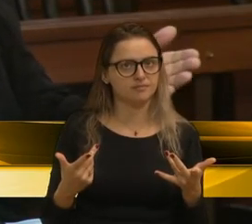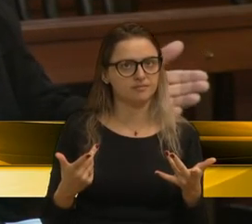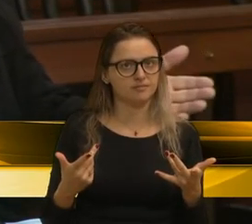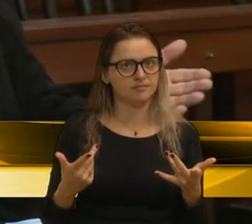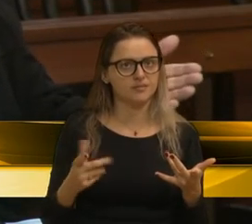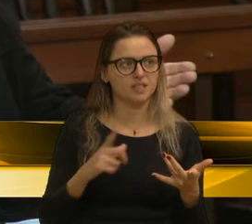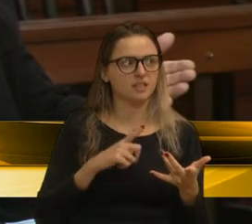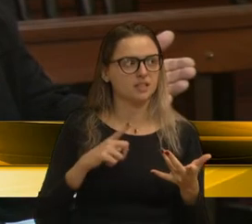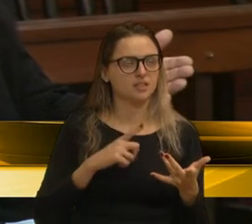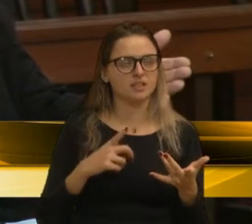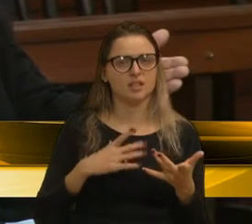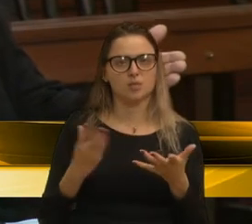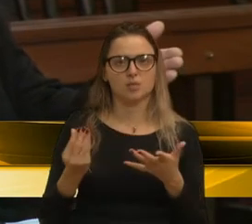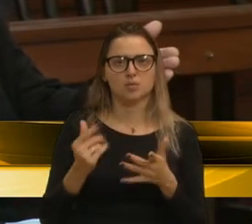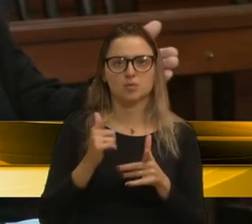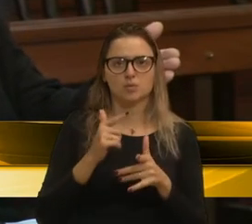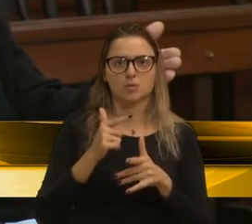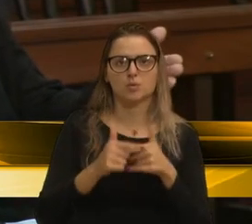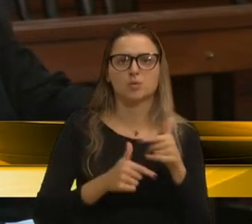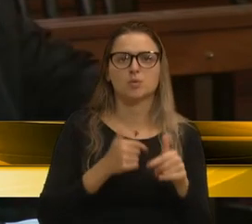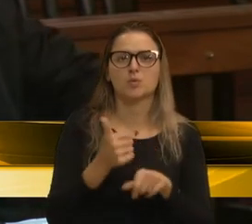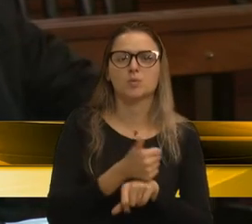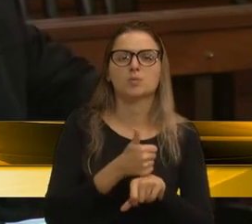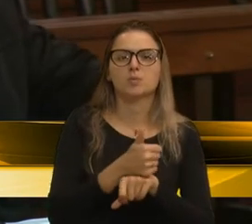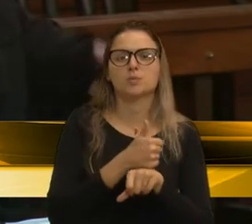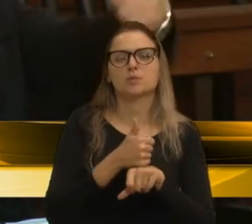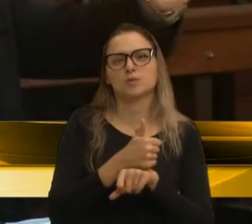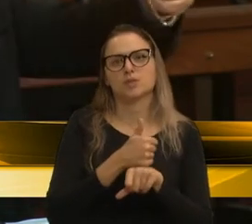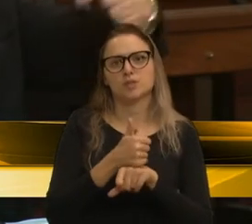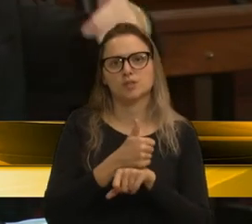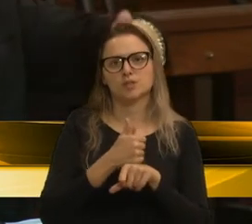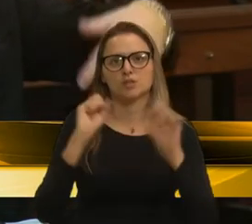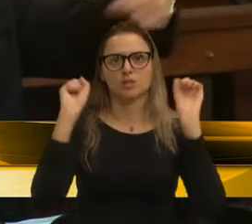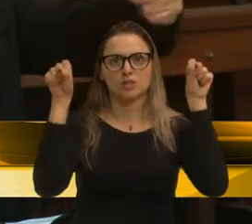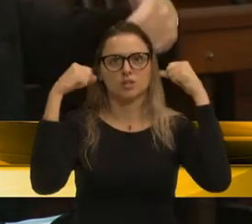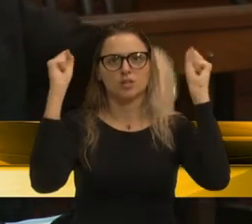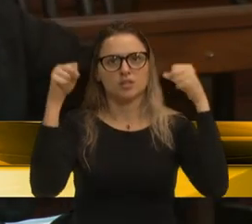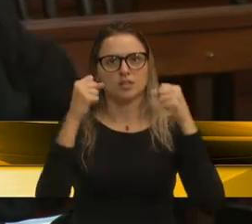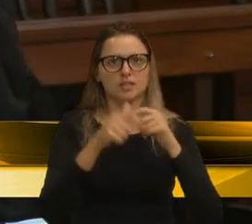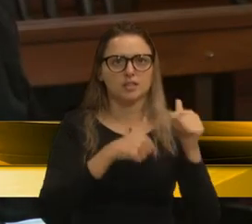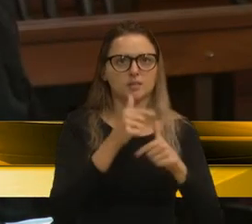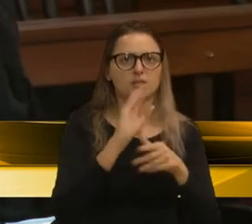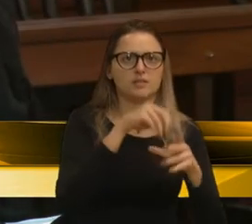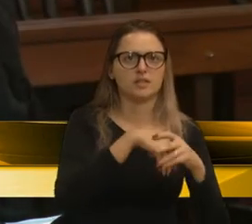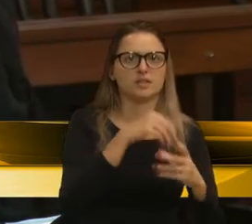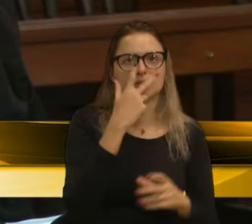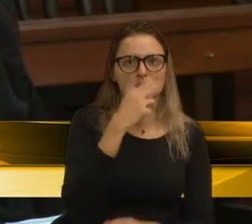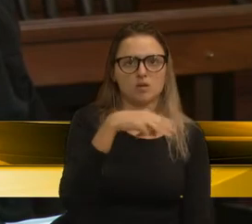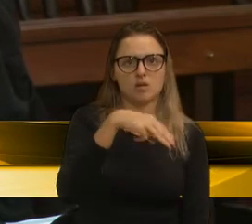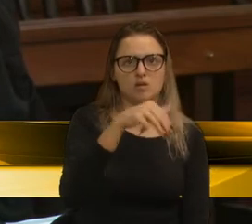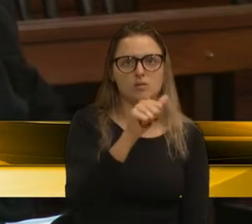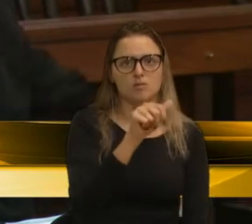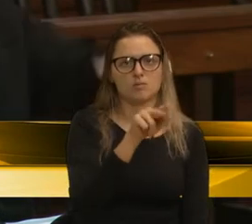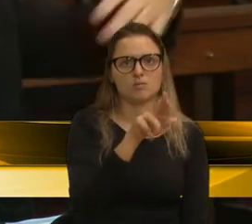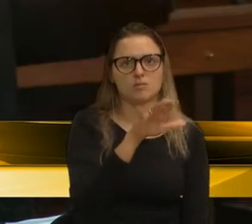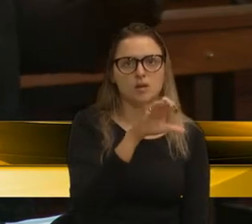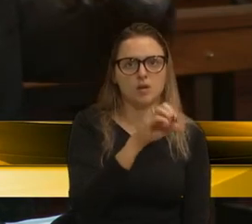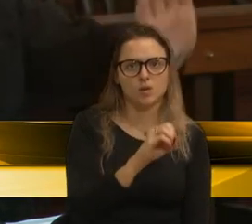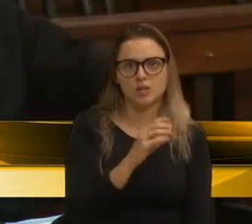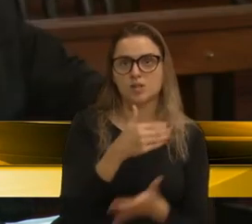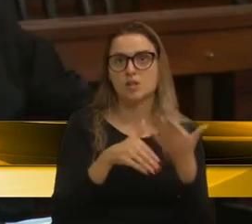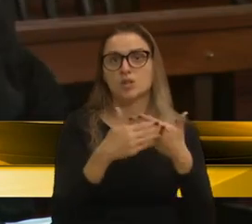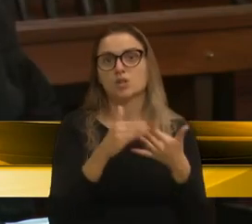tem tanto professor de educação física bom aí sobrando, né? Aliás, os bons que estavam lá, tipo o Maurício, o Gerard Fonseca, né? Esses